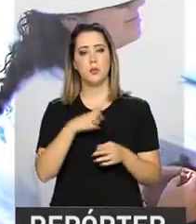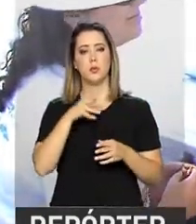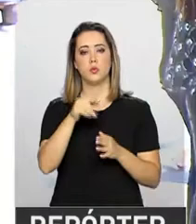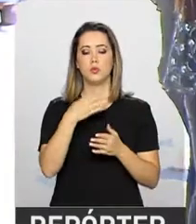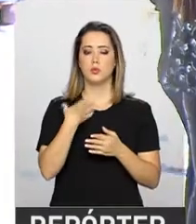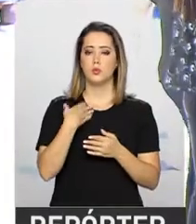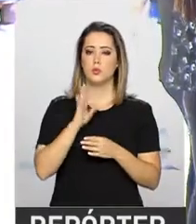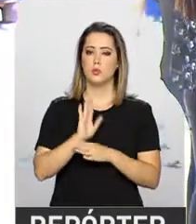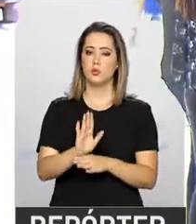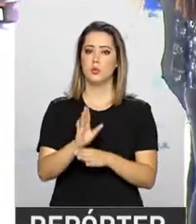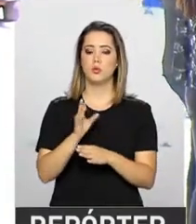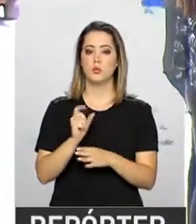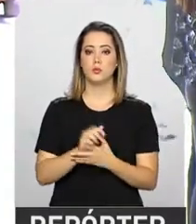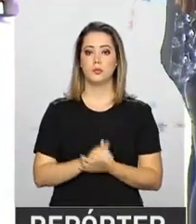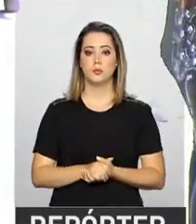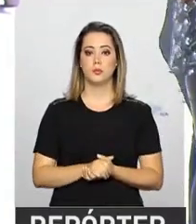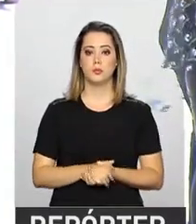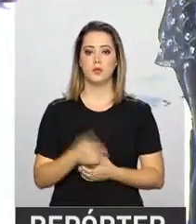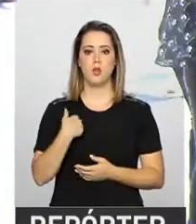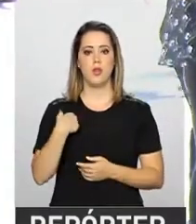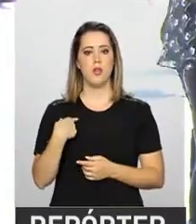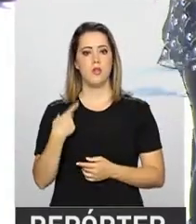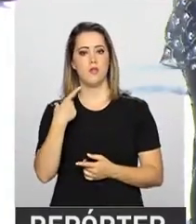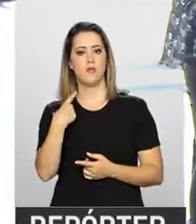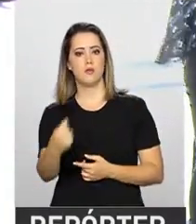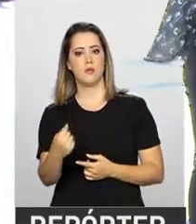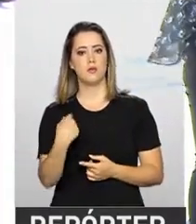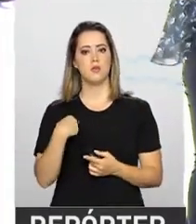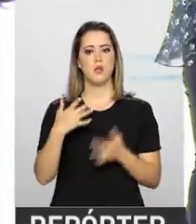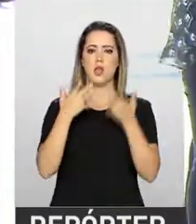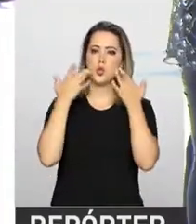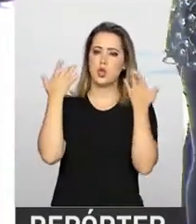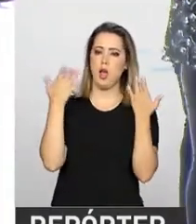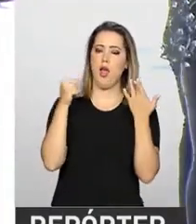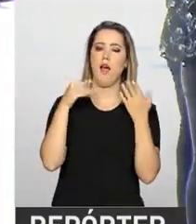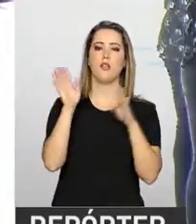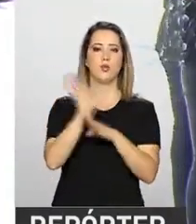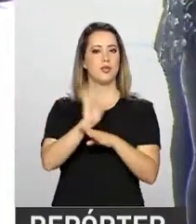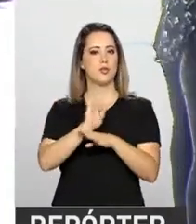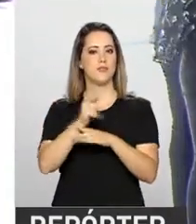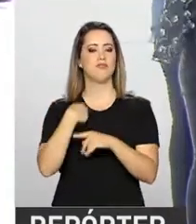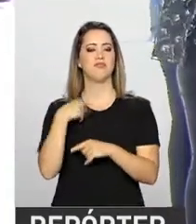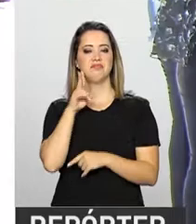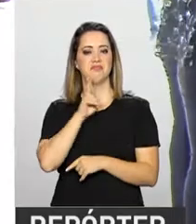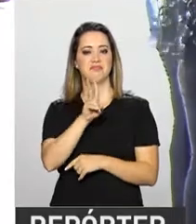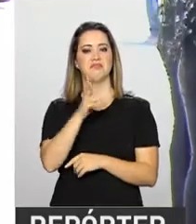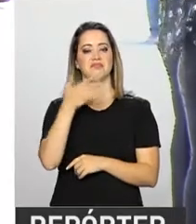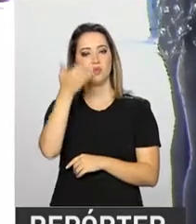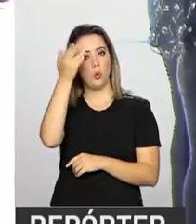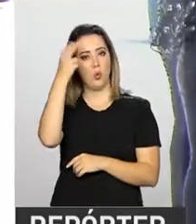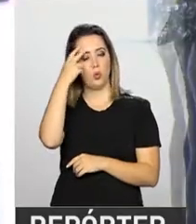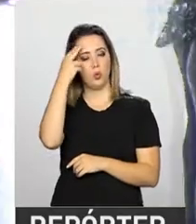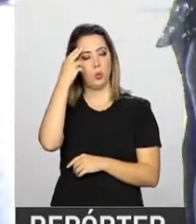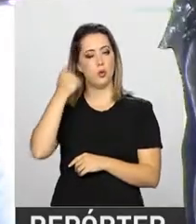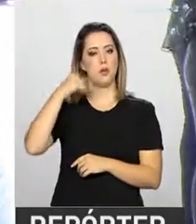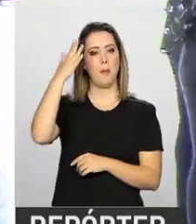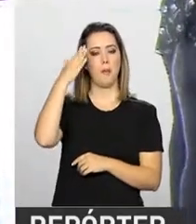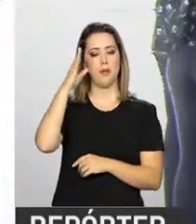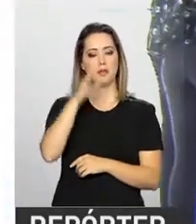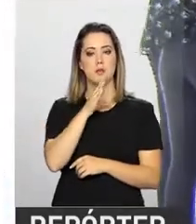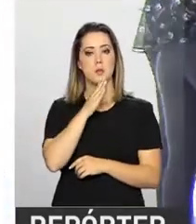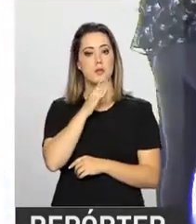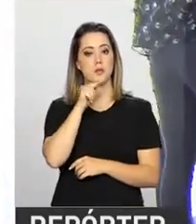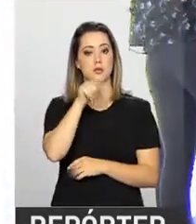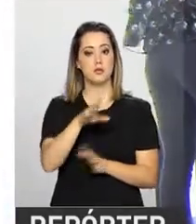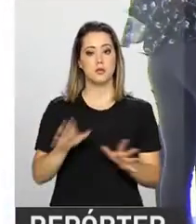benefícios. Vou aproveitar para sair mais, para ir no teatro, ir no cinema, e em lugares para adquirir mais cultura, mais conhecimento. Acho que